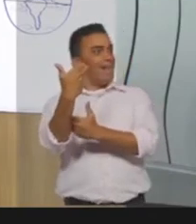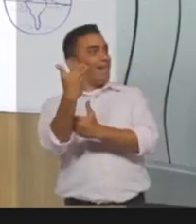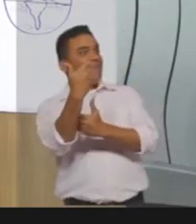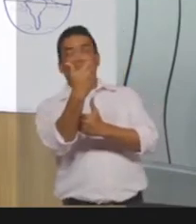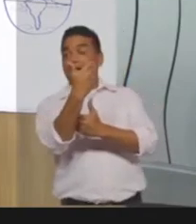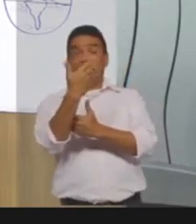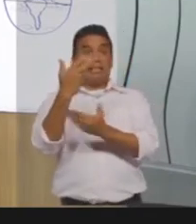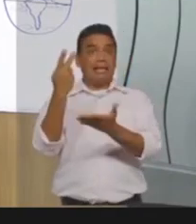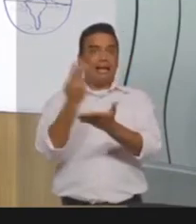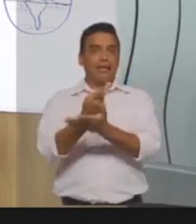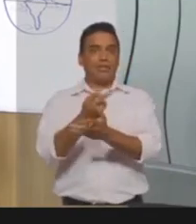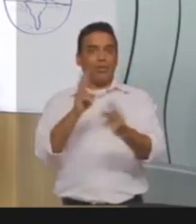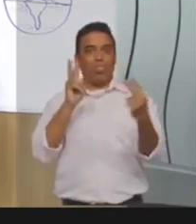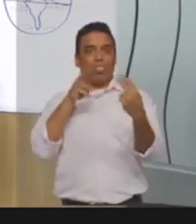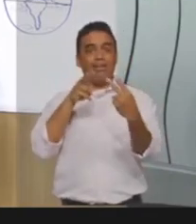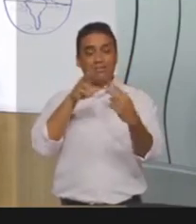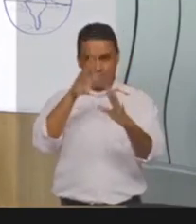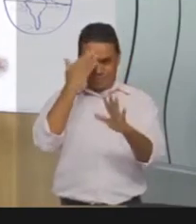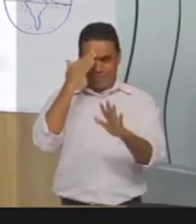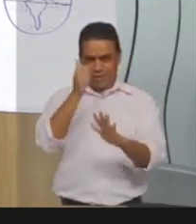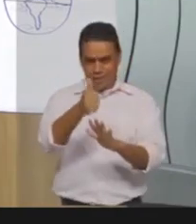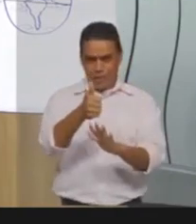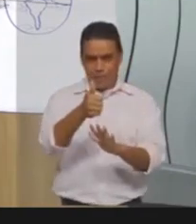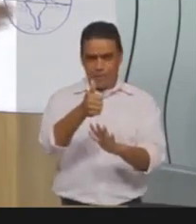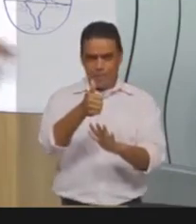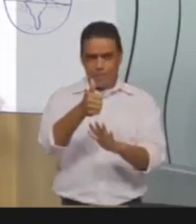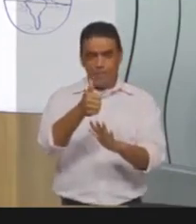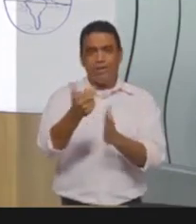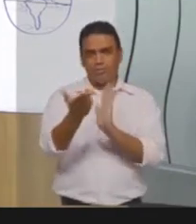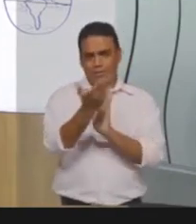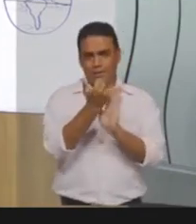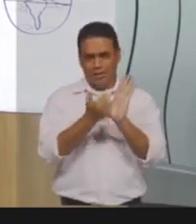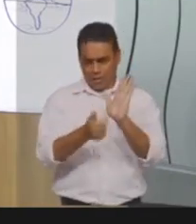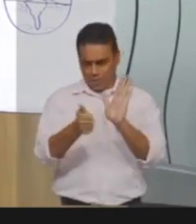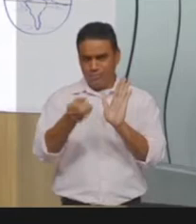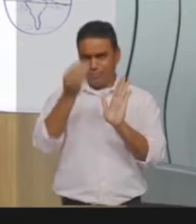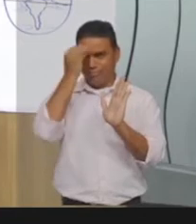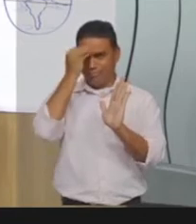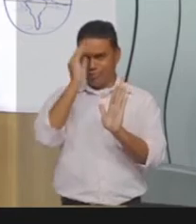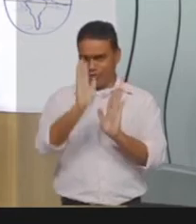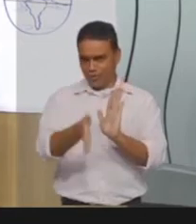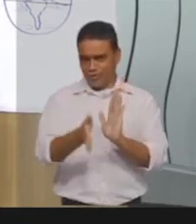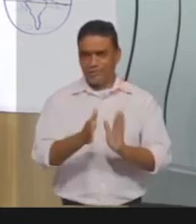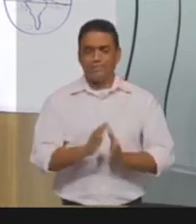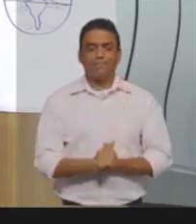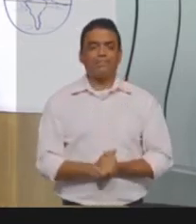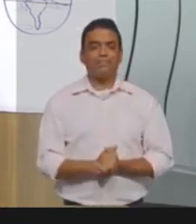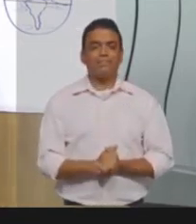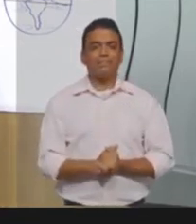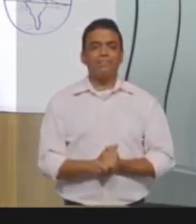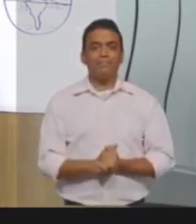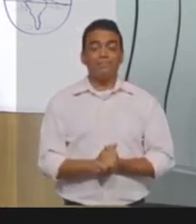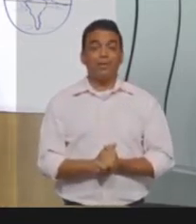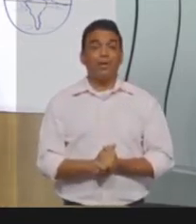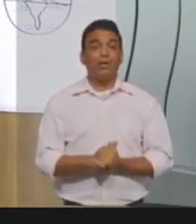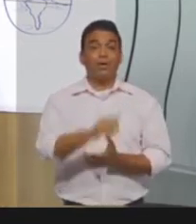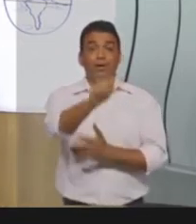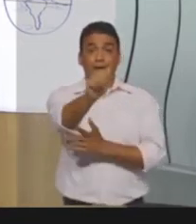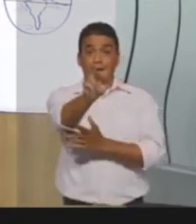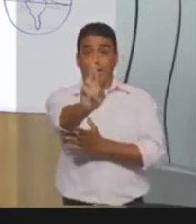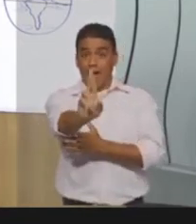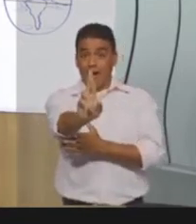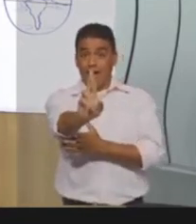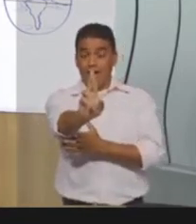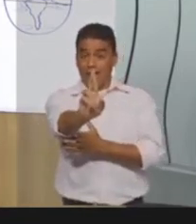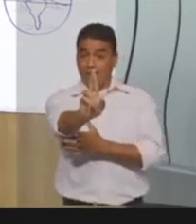errado, mas deu para entender aí na questão do desenho, eu espero, né? Bom, as massas de ar, então,